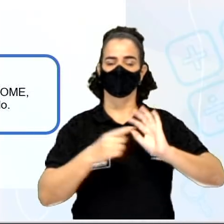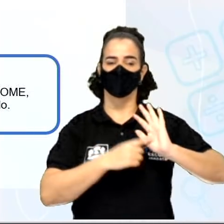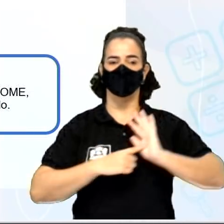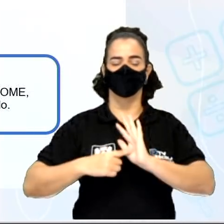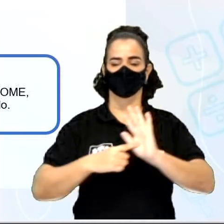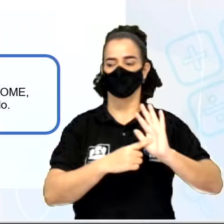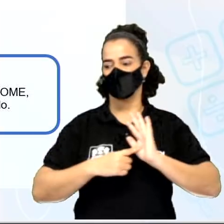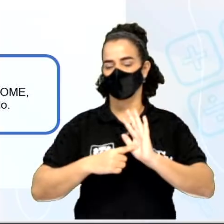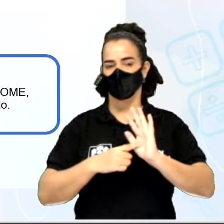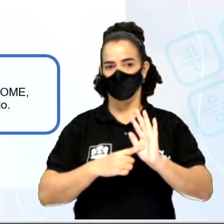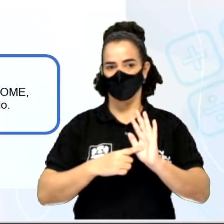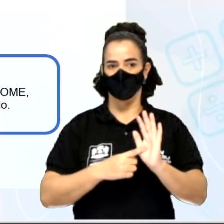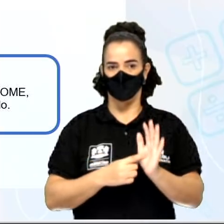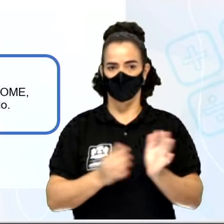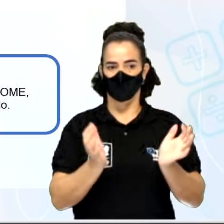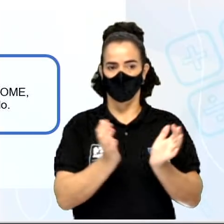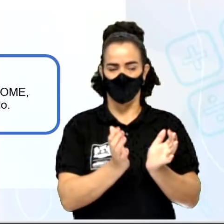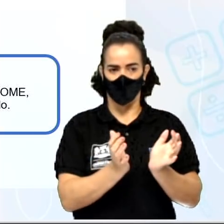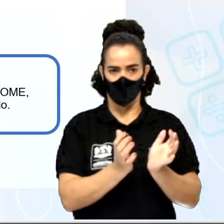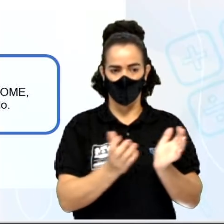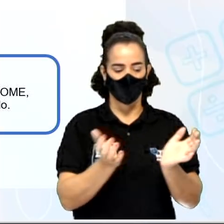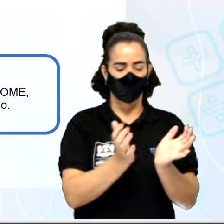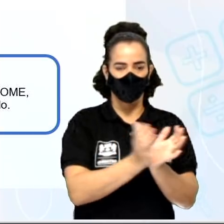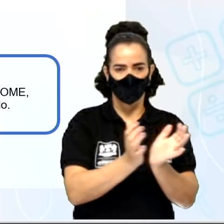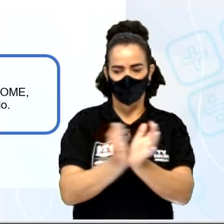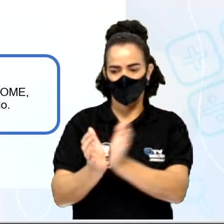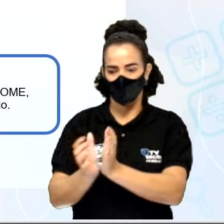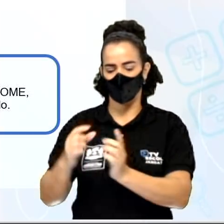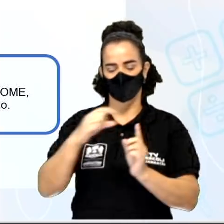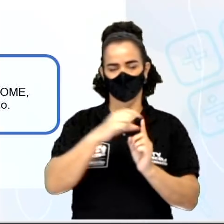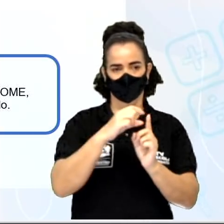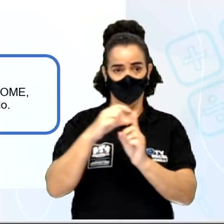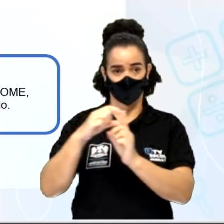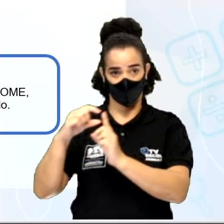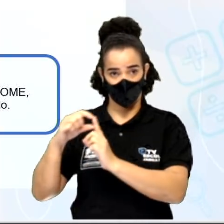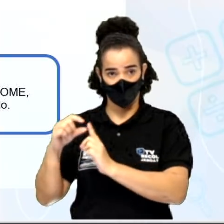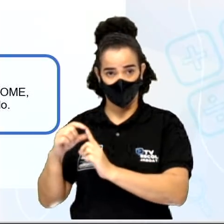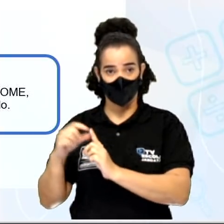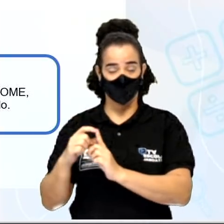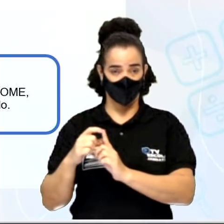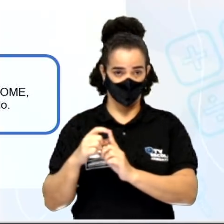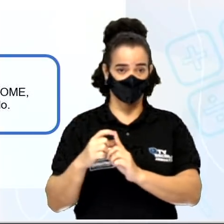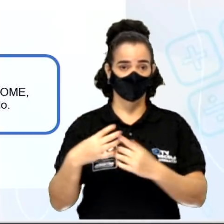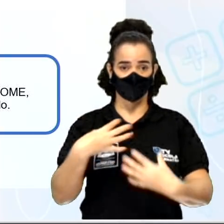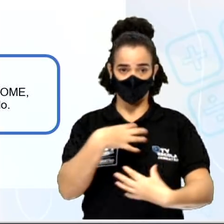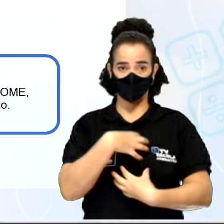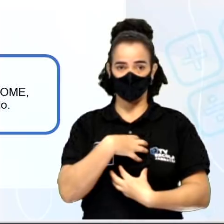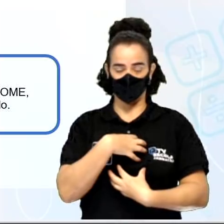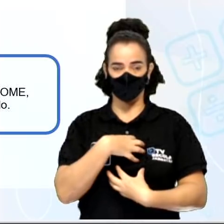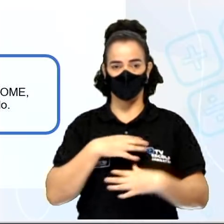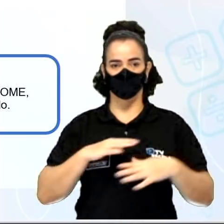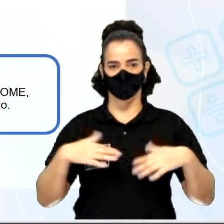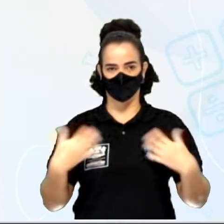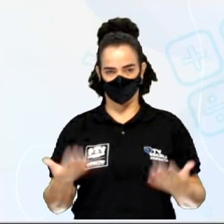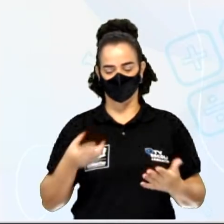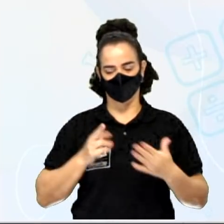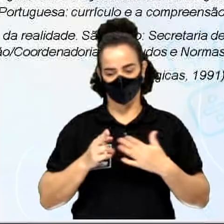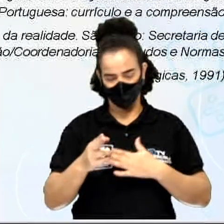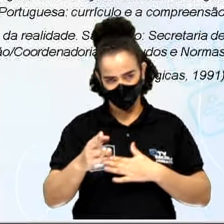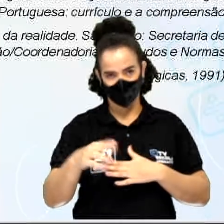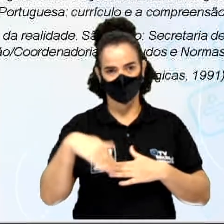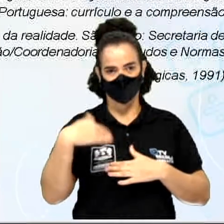com a classe de palavras, né, substantivos, adjetivos, numerais, os empregos e os sentidos. Então, vamos seguindo adiante